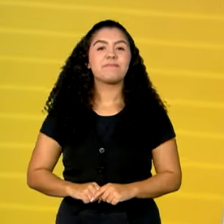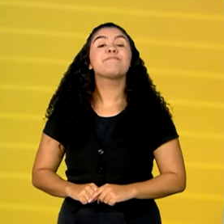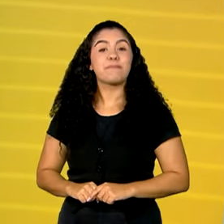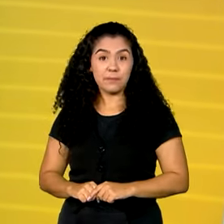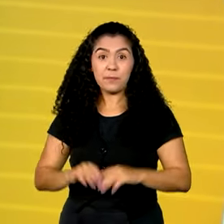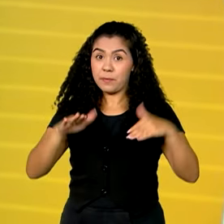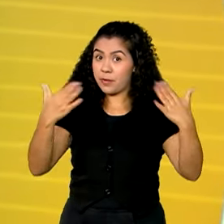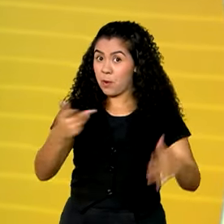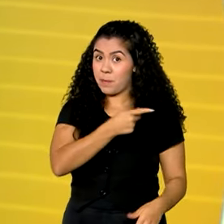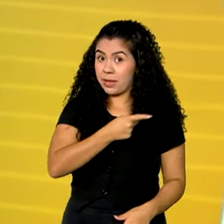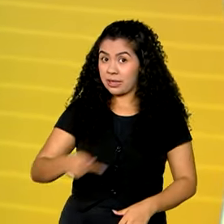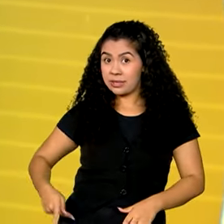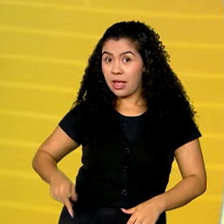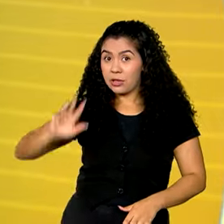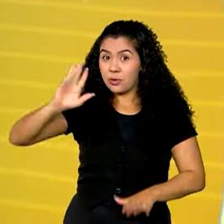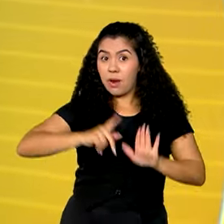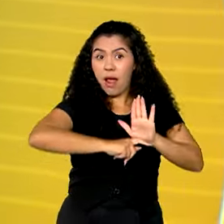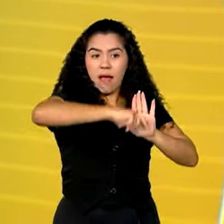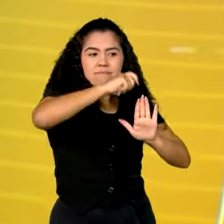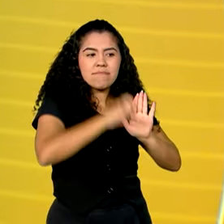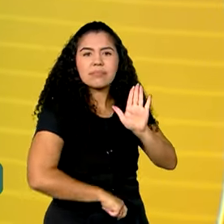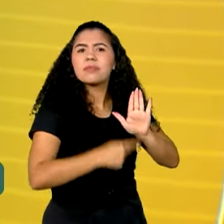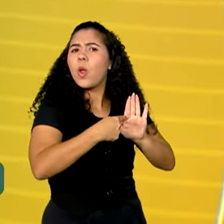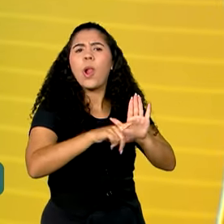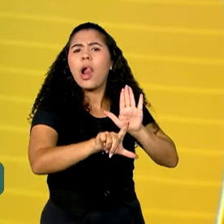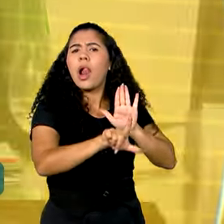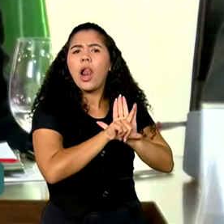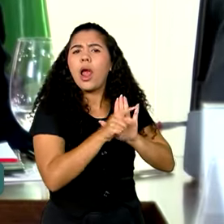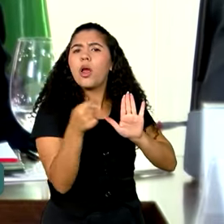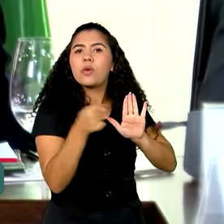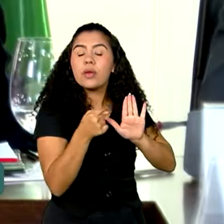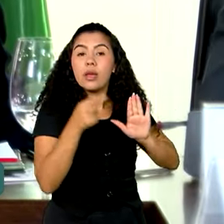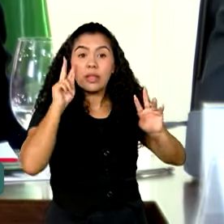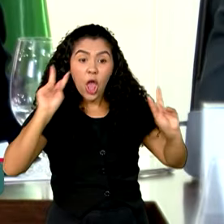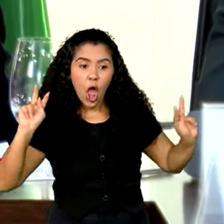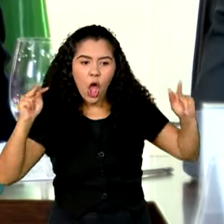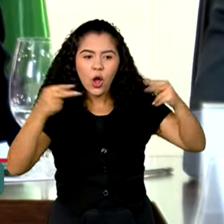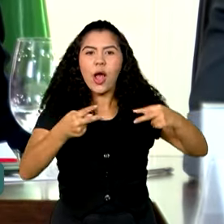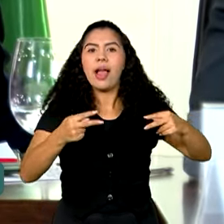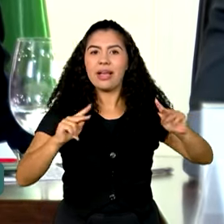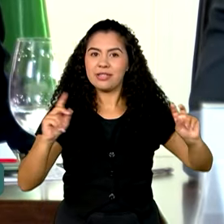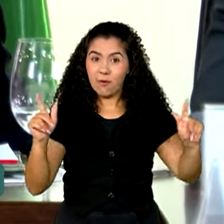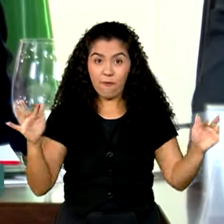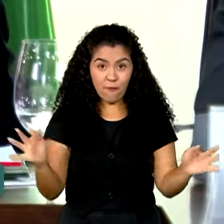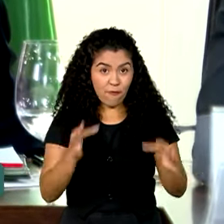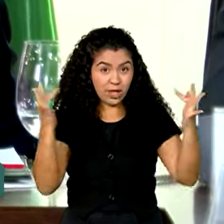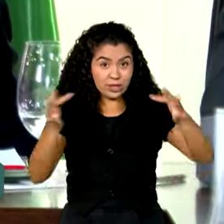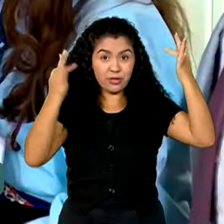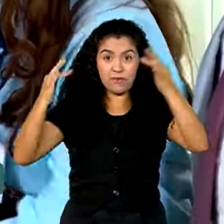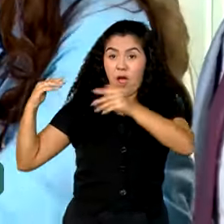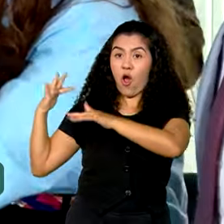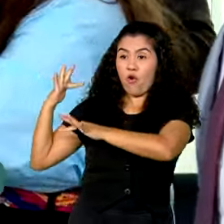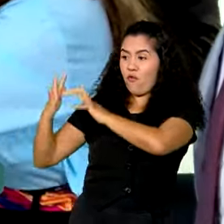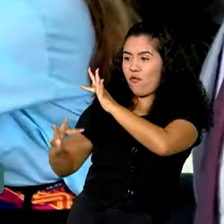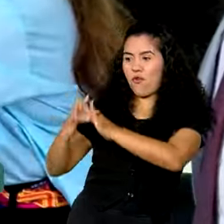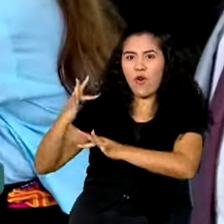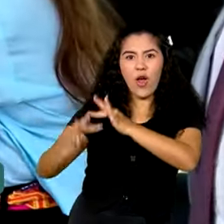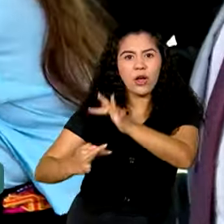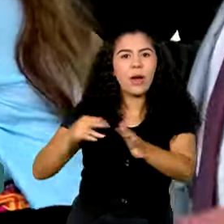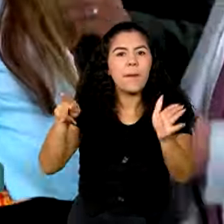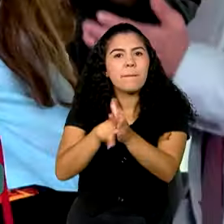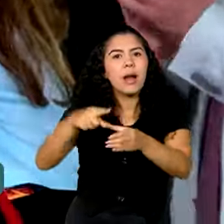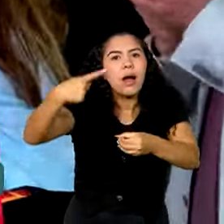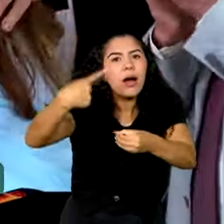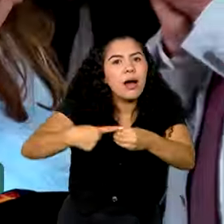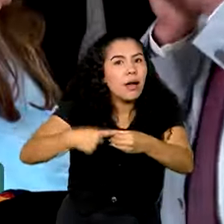O presidente Lula sancionou leis que reconhecem o Festival Folclórico de Parintins, os bois Garantido